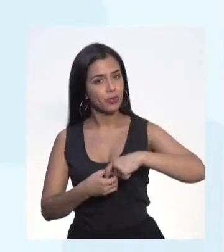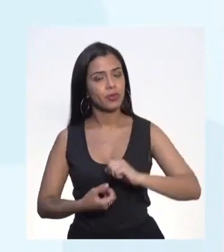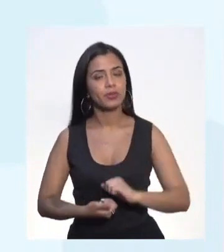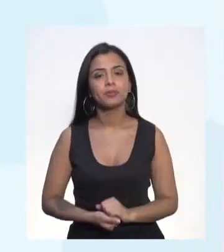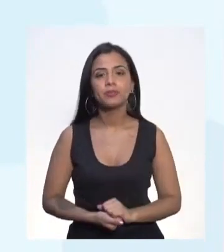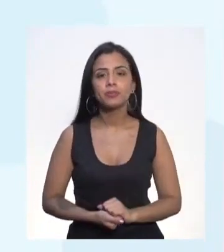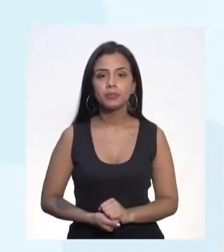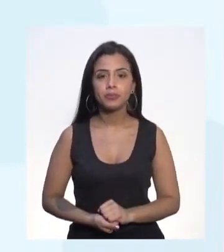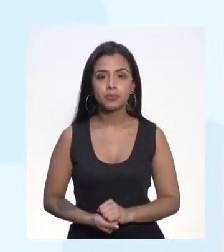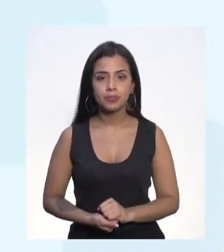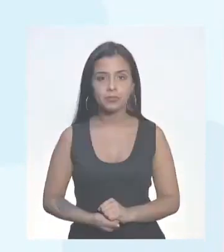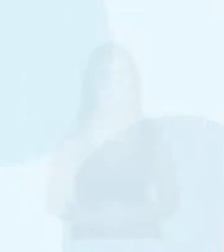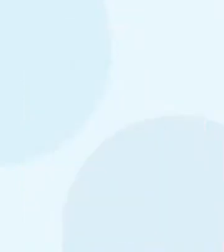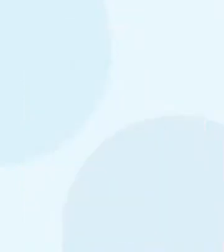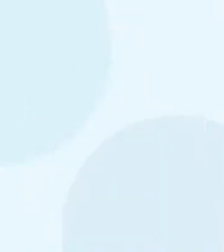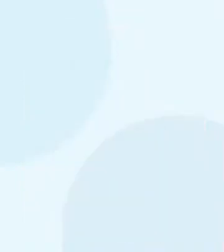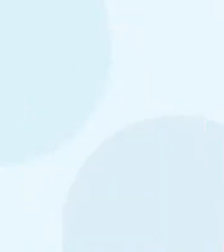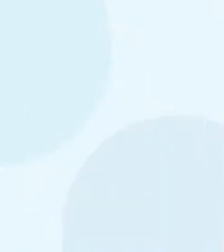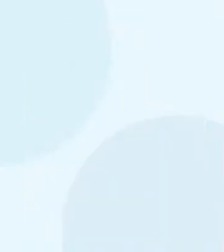volta.